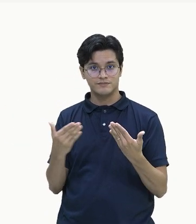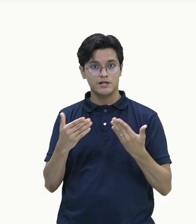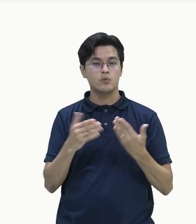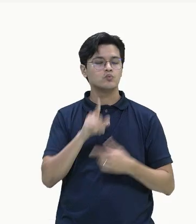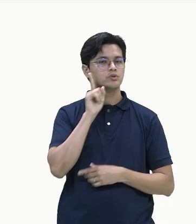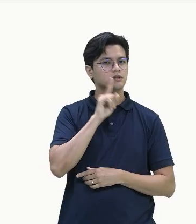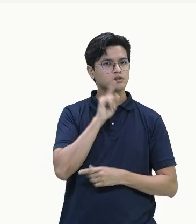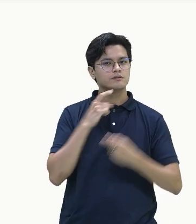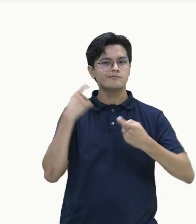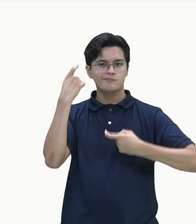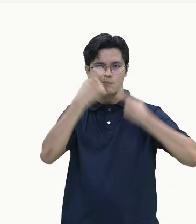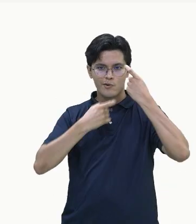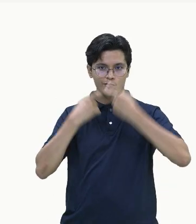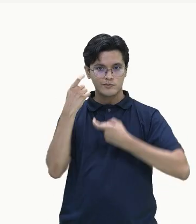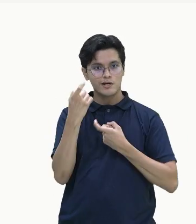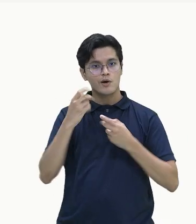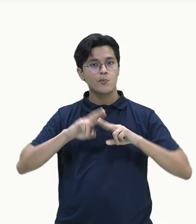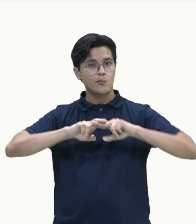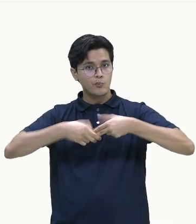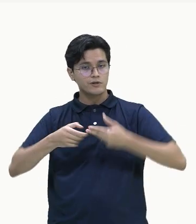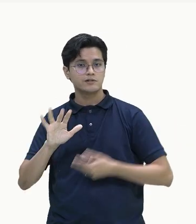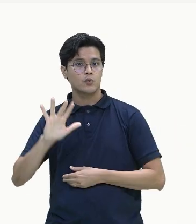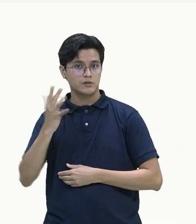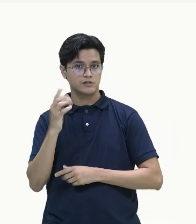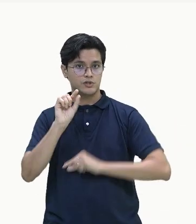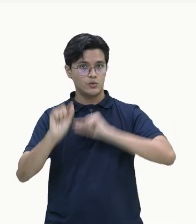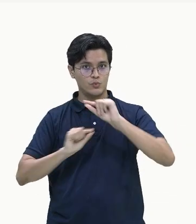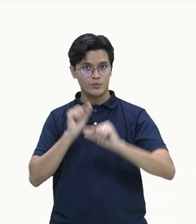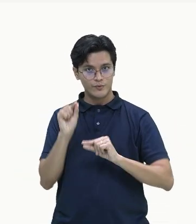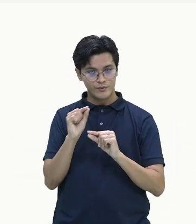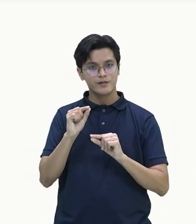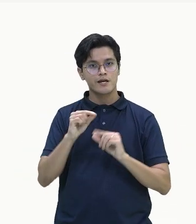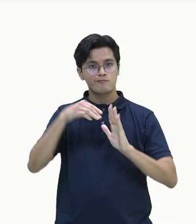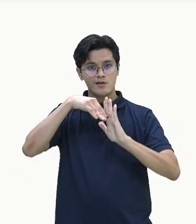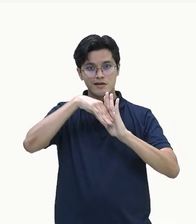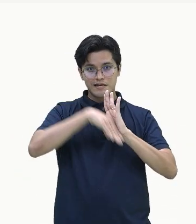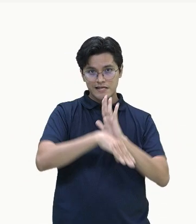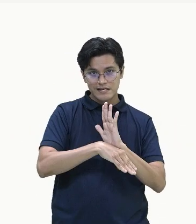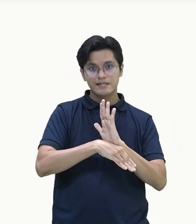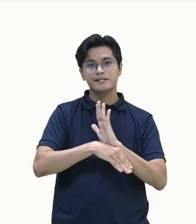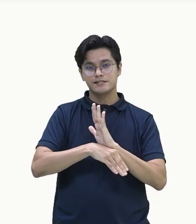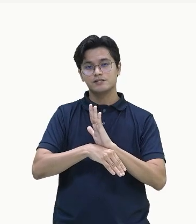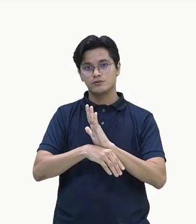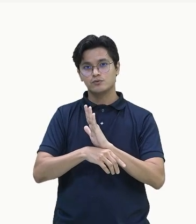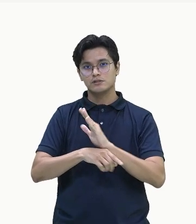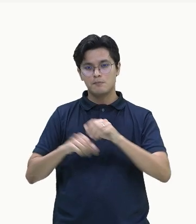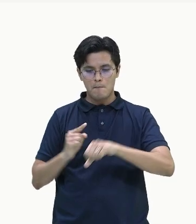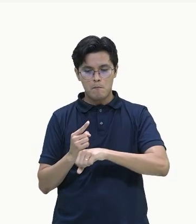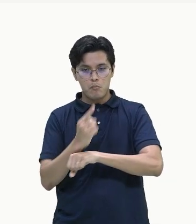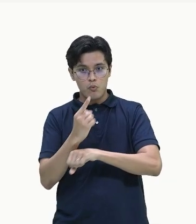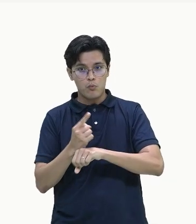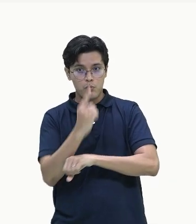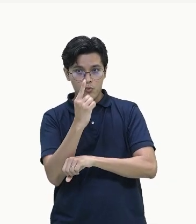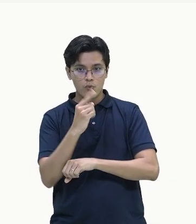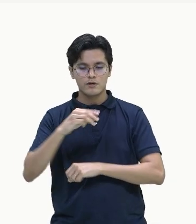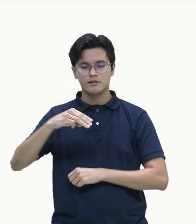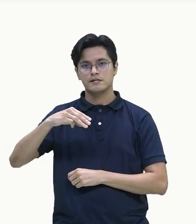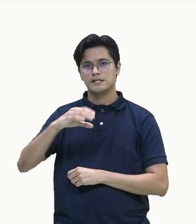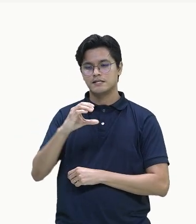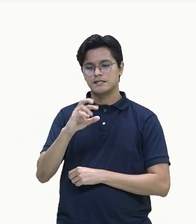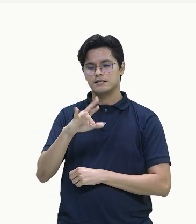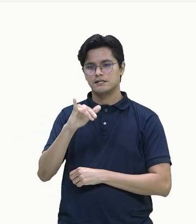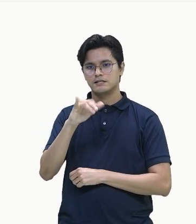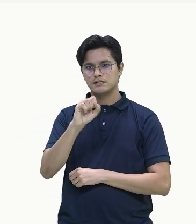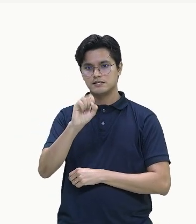a chamada crise dos mísseis, que quase levou o mundo a uma guerra nuclear, e daqui a pouco eu vou explicar melhor para